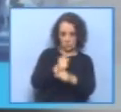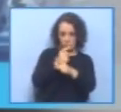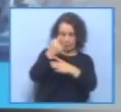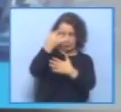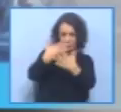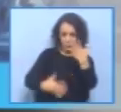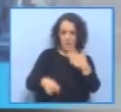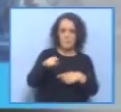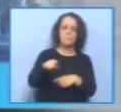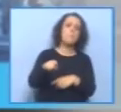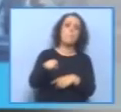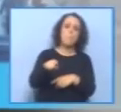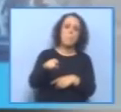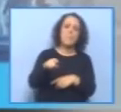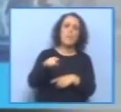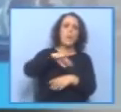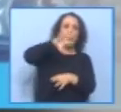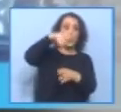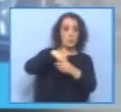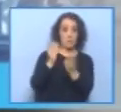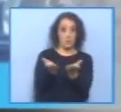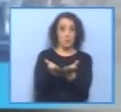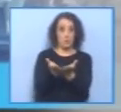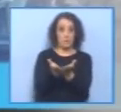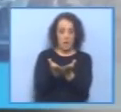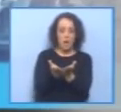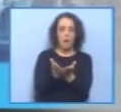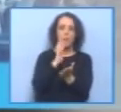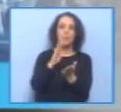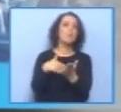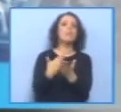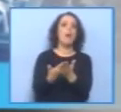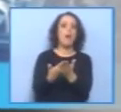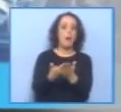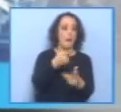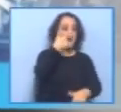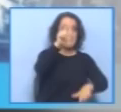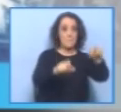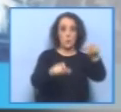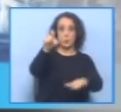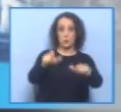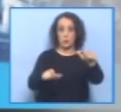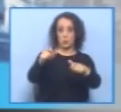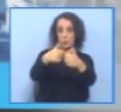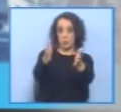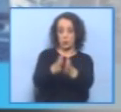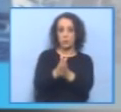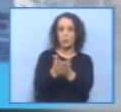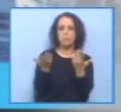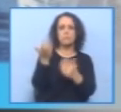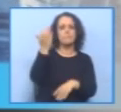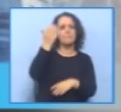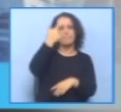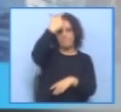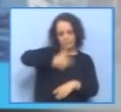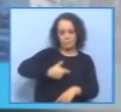este contexto muito escolar, impedia que a pessoa toda, não é? Seja mente, seja